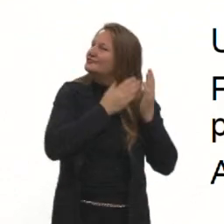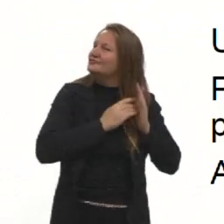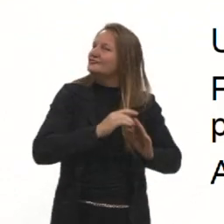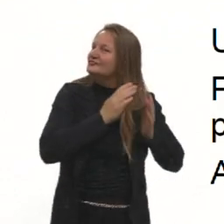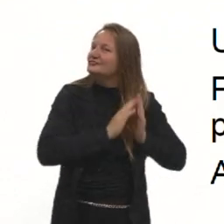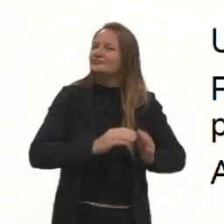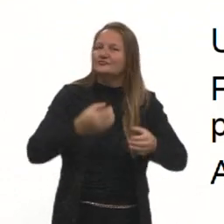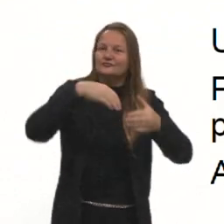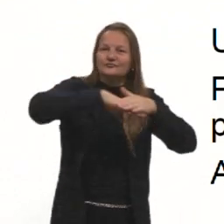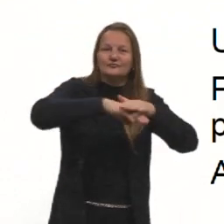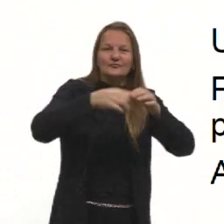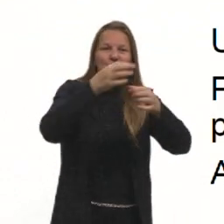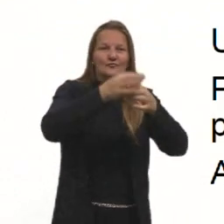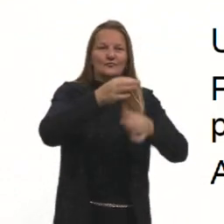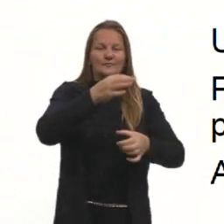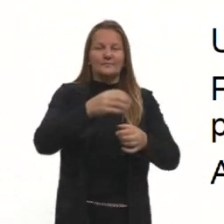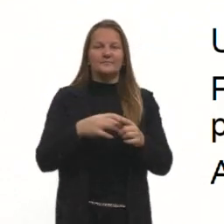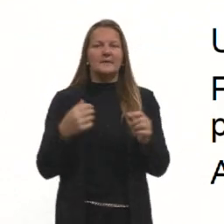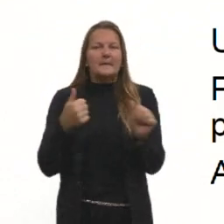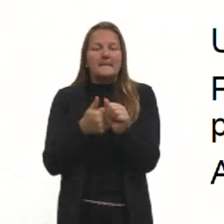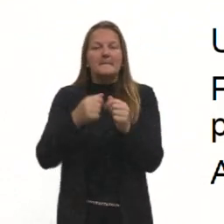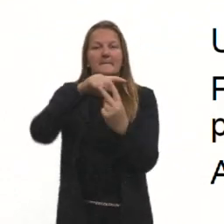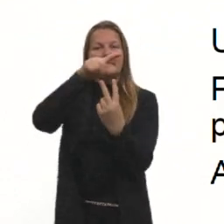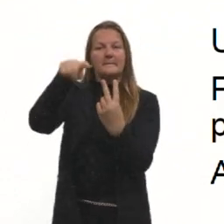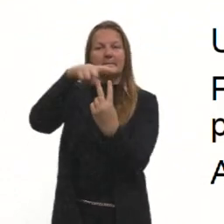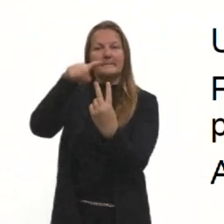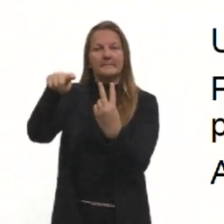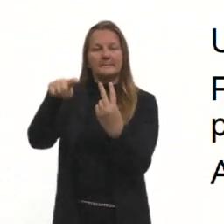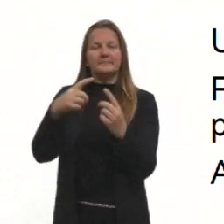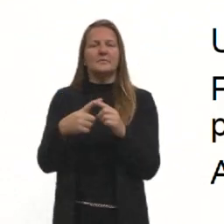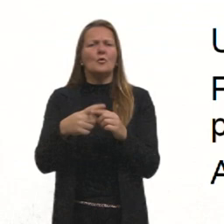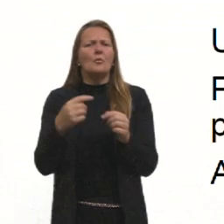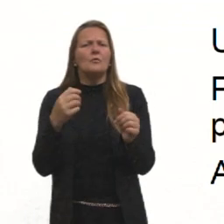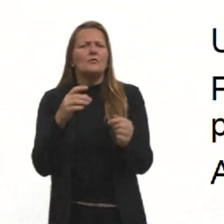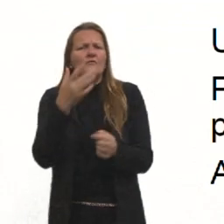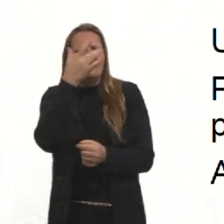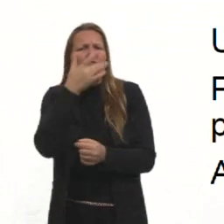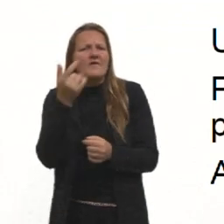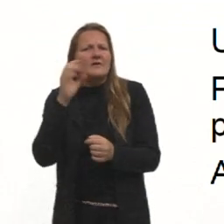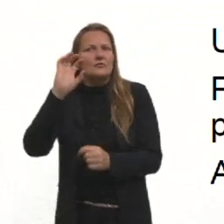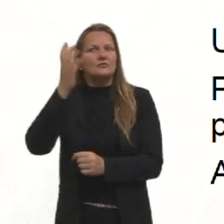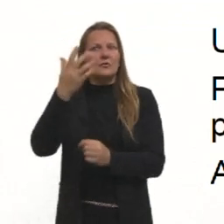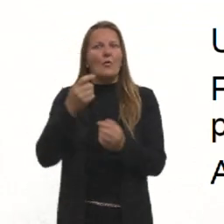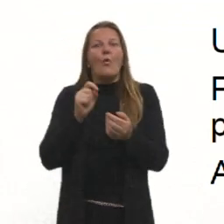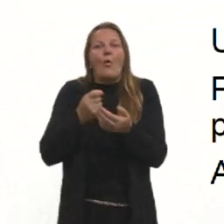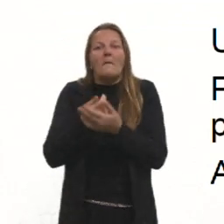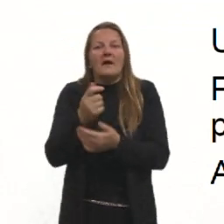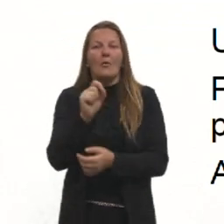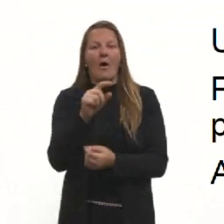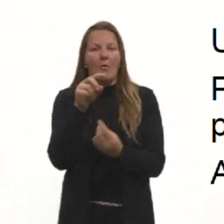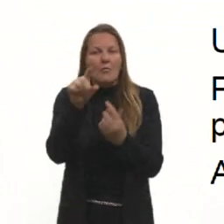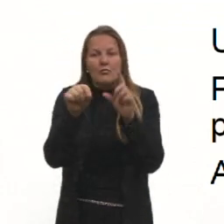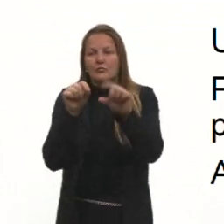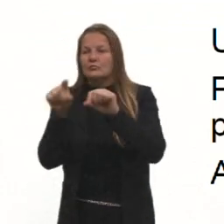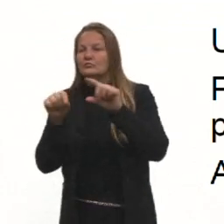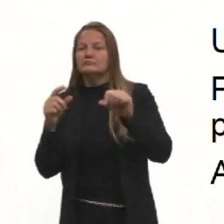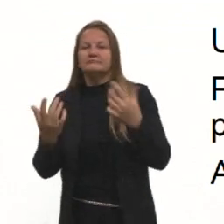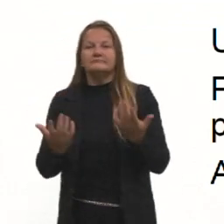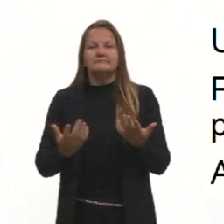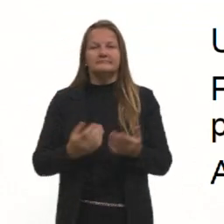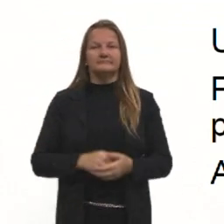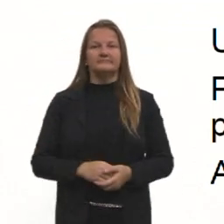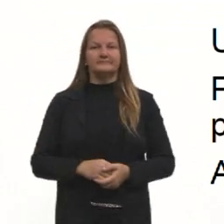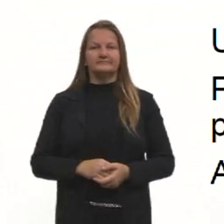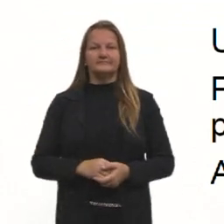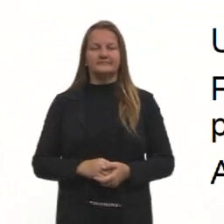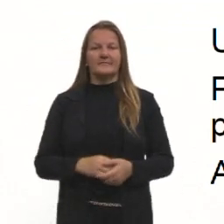aproximação para pi e para atender então a sua decisão qual tipo de suporte a proprietária comprou